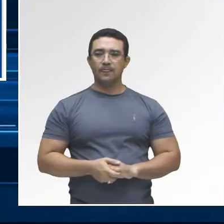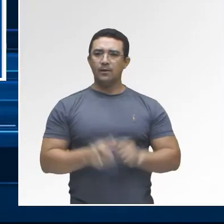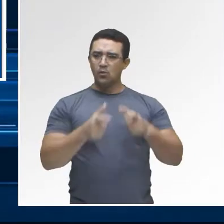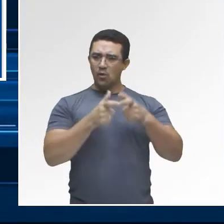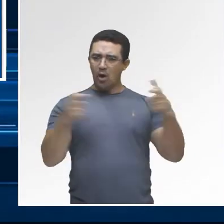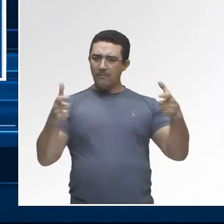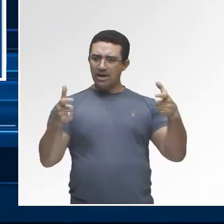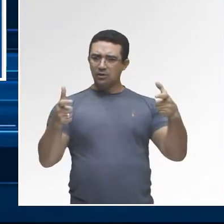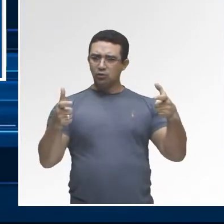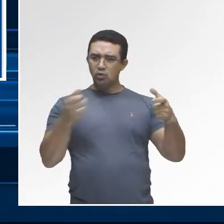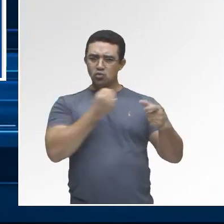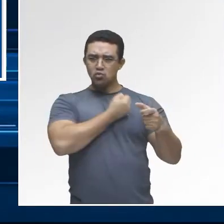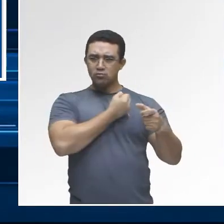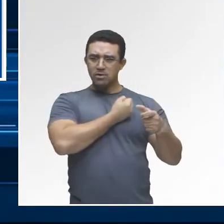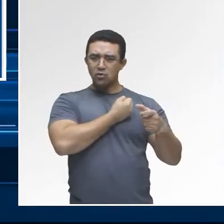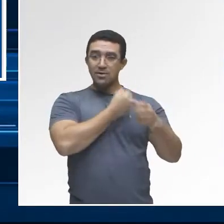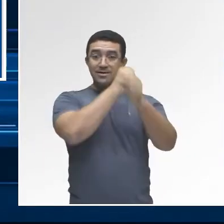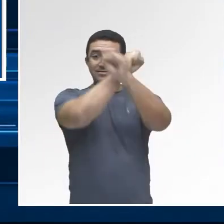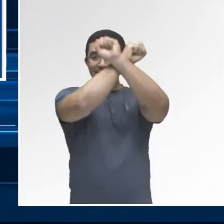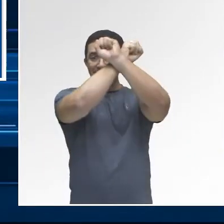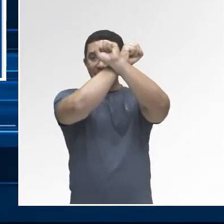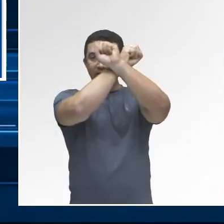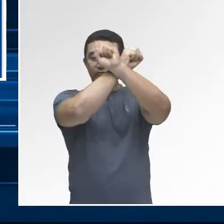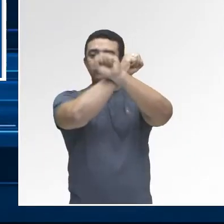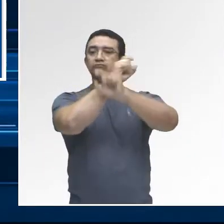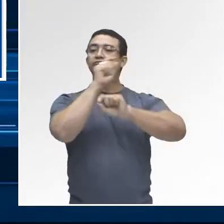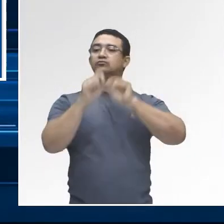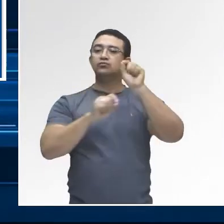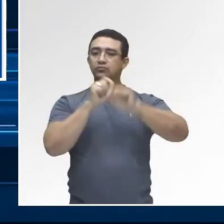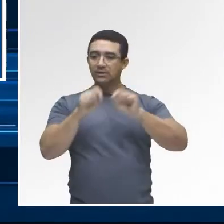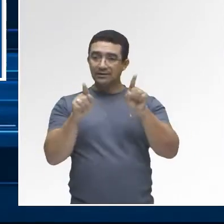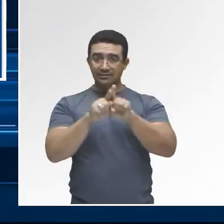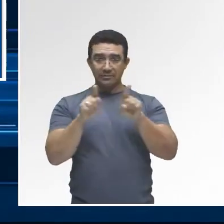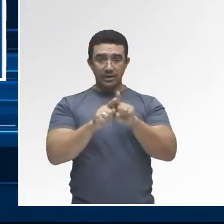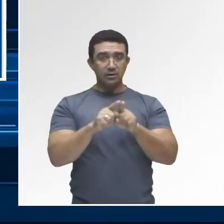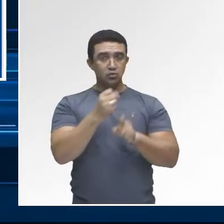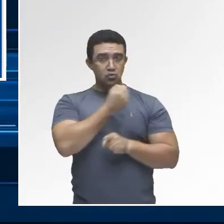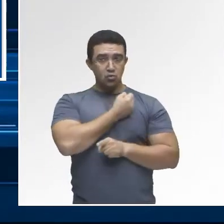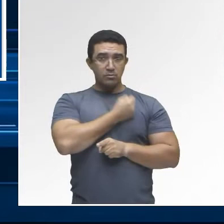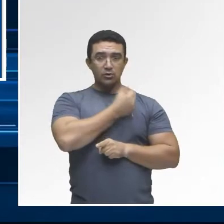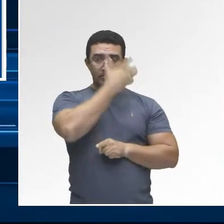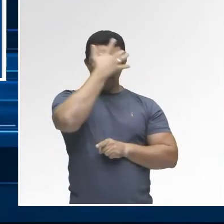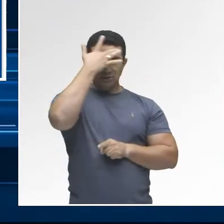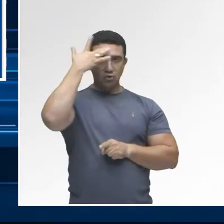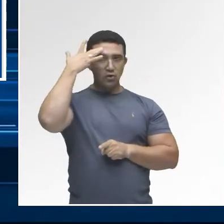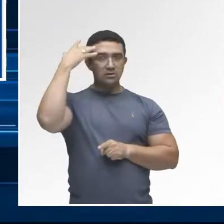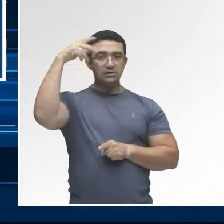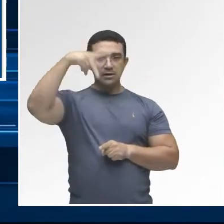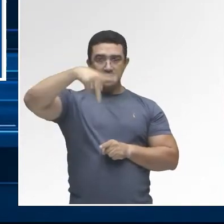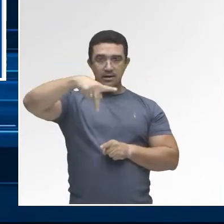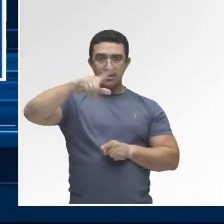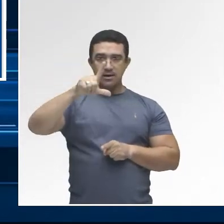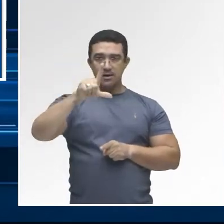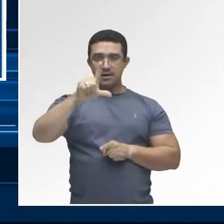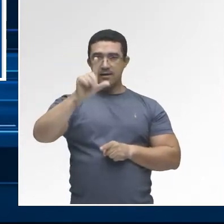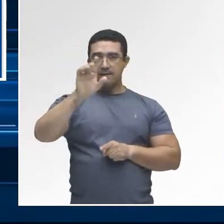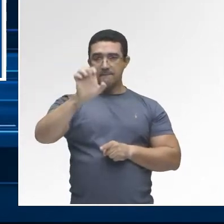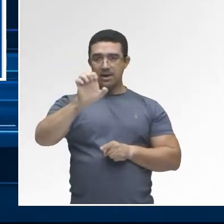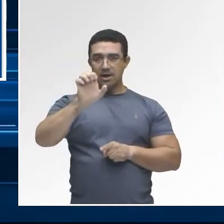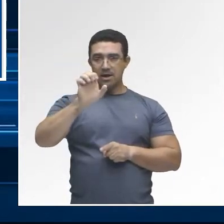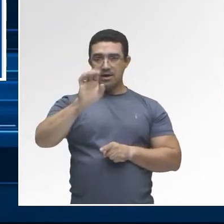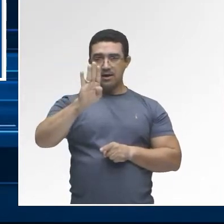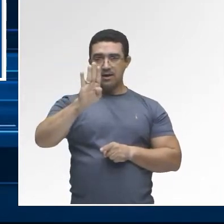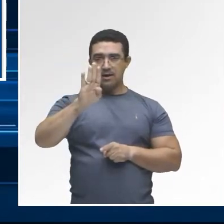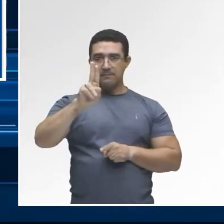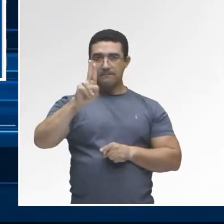de escravos, gente, vai fazer com que um grande número de plebeus se empobreça mais. Porque a mão de obra escrava